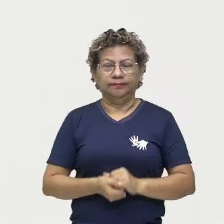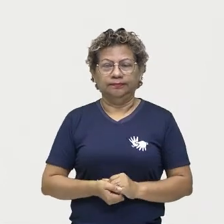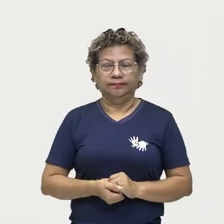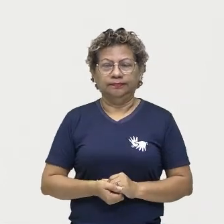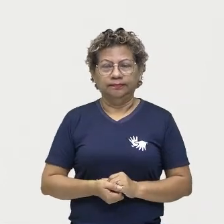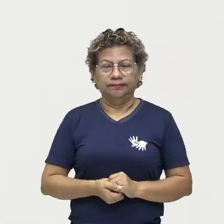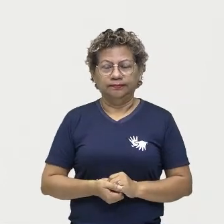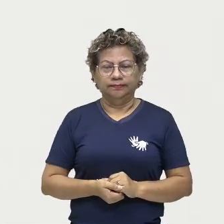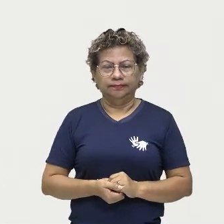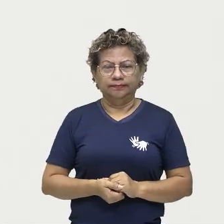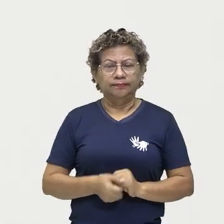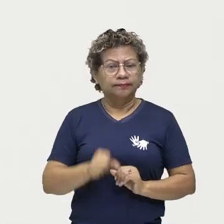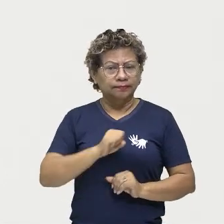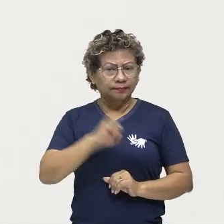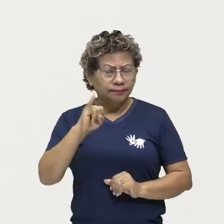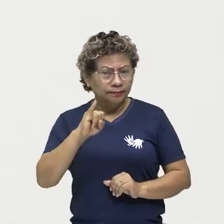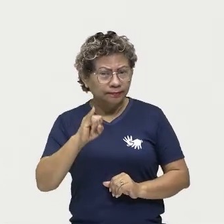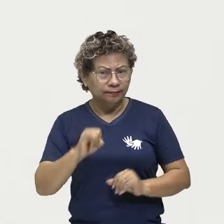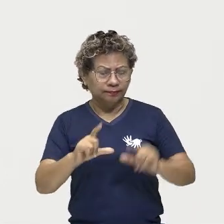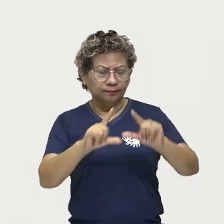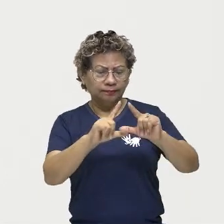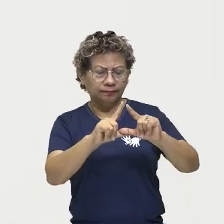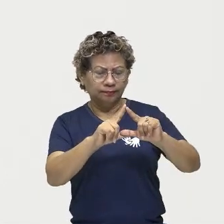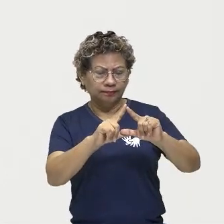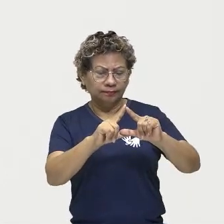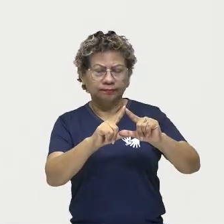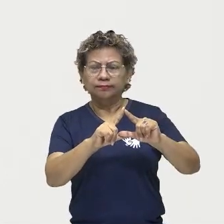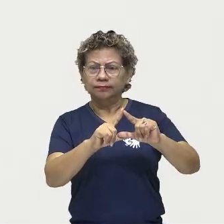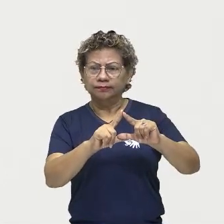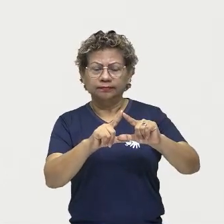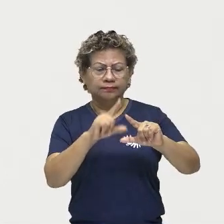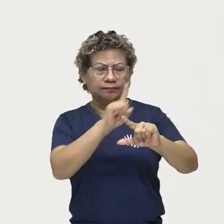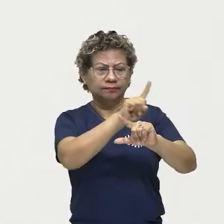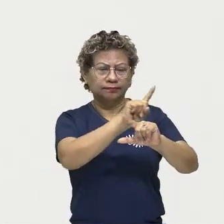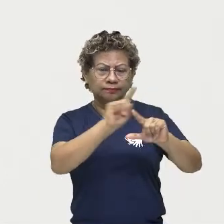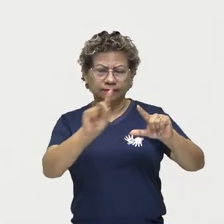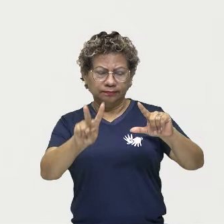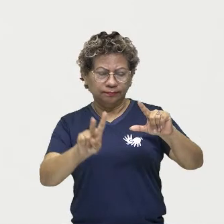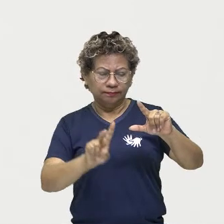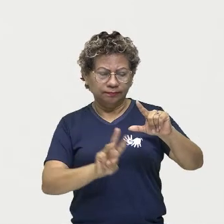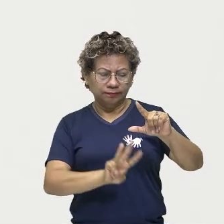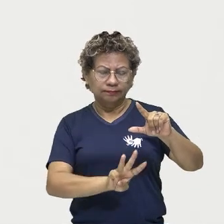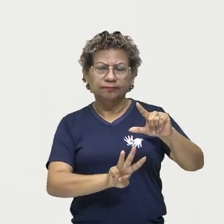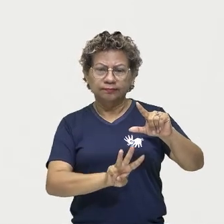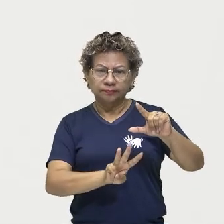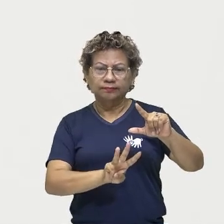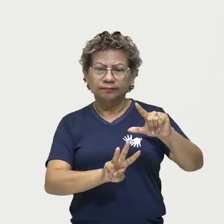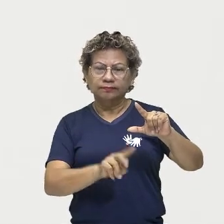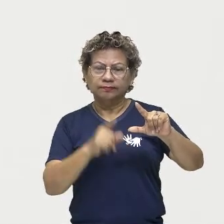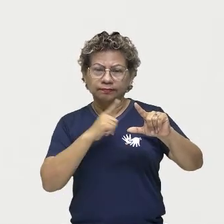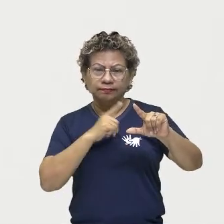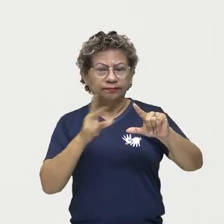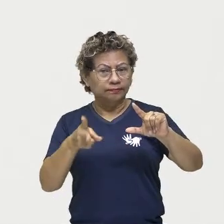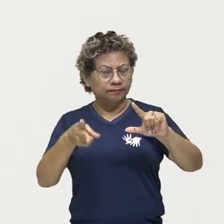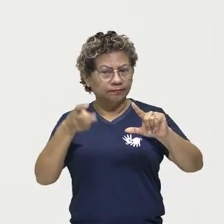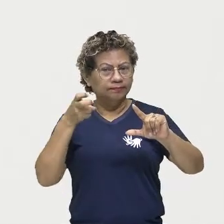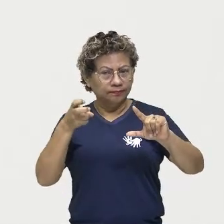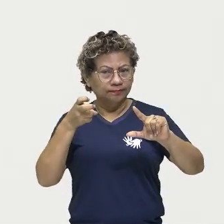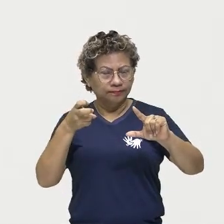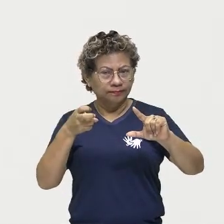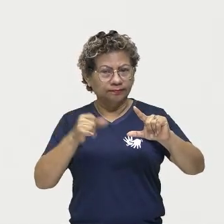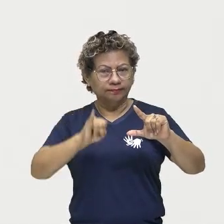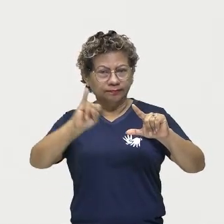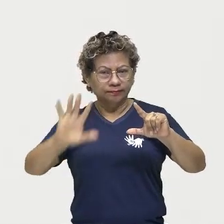Ora, se cada triângulo tem 3 vértices, então eles possuem 3 medianas. Observe na